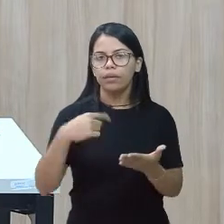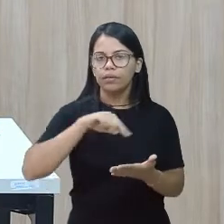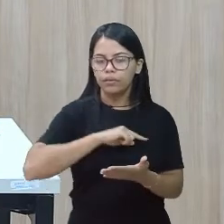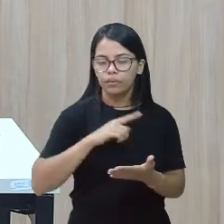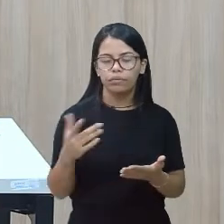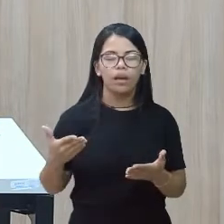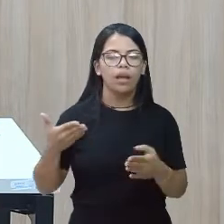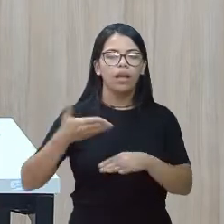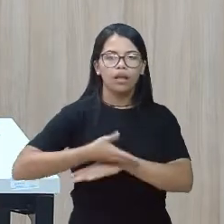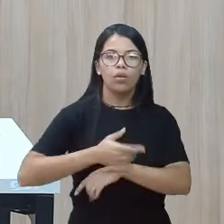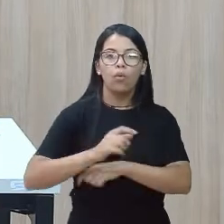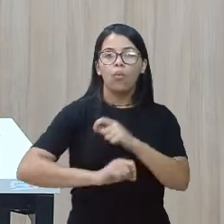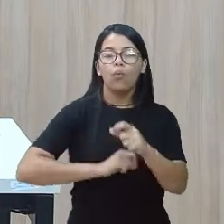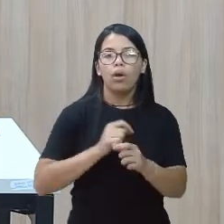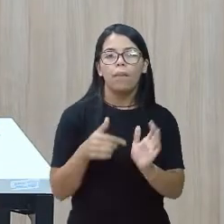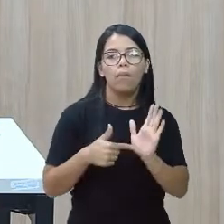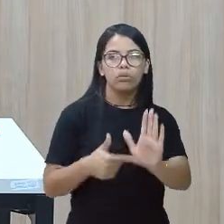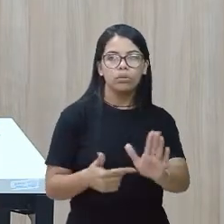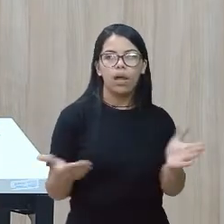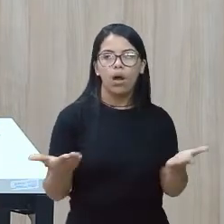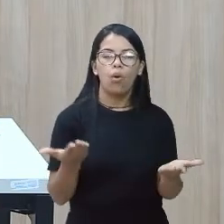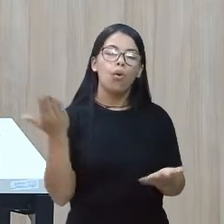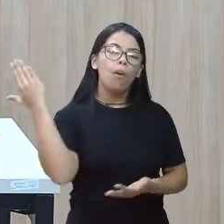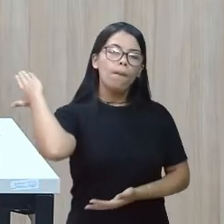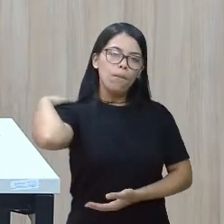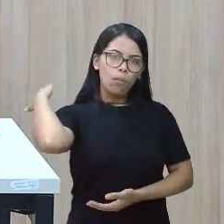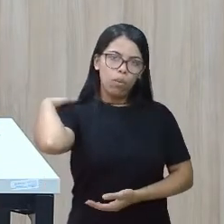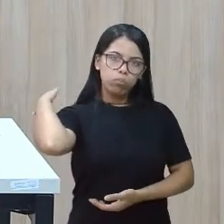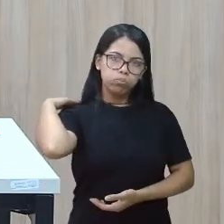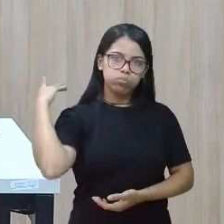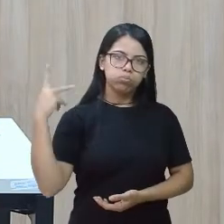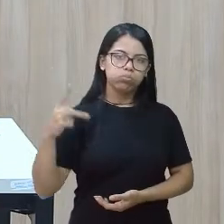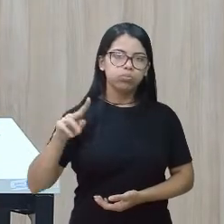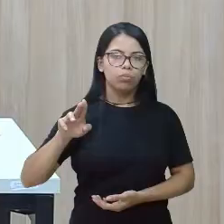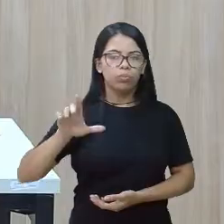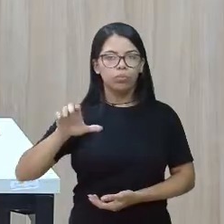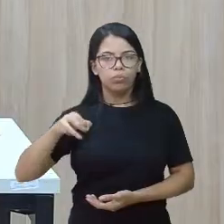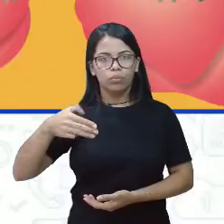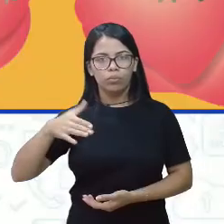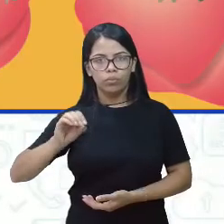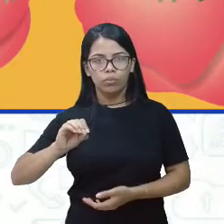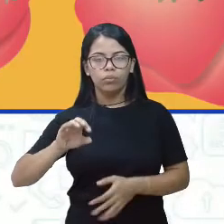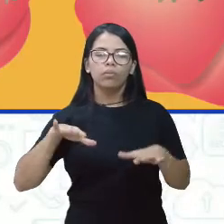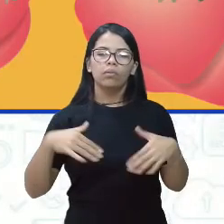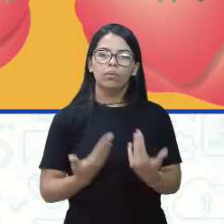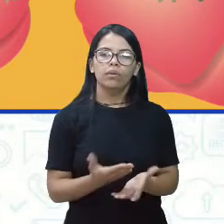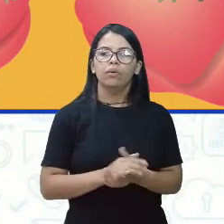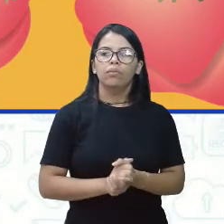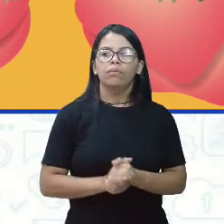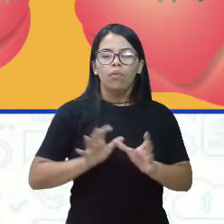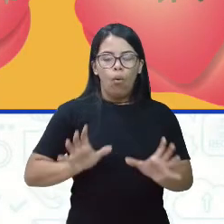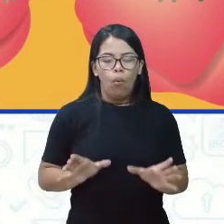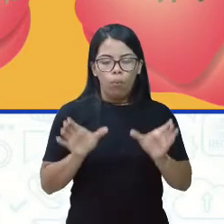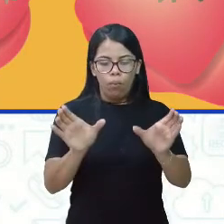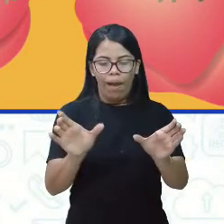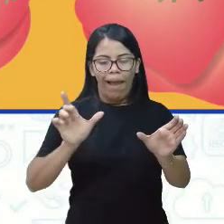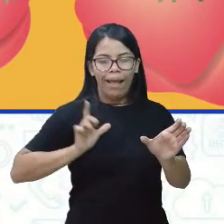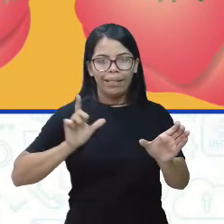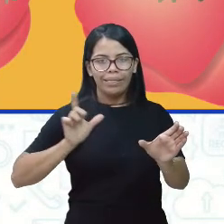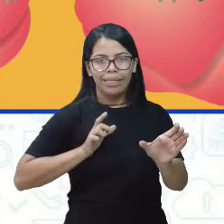os pulmões. Vamos ver o que é que tem de curiosidade sobre os pulmões. Então, no caso dos pulmões, né, são dois